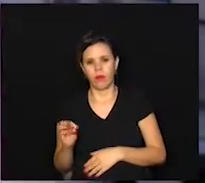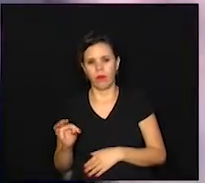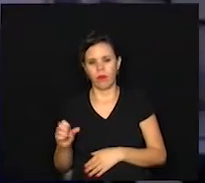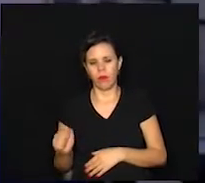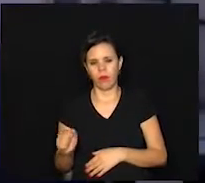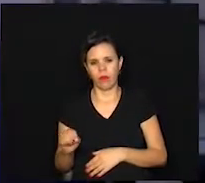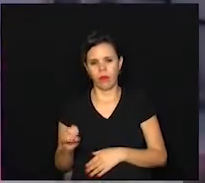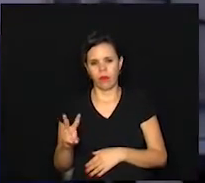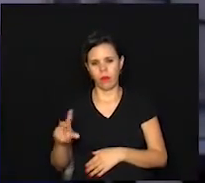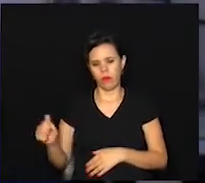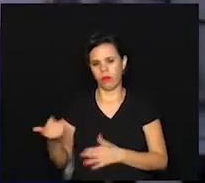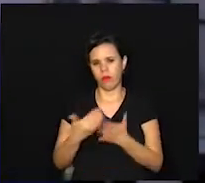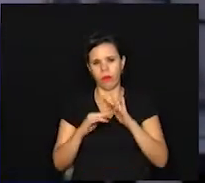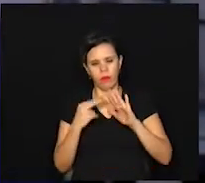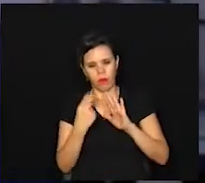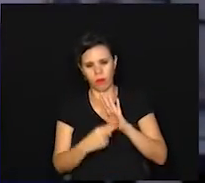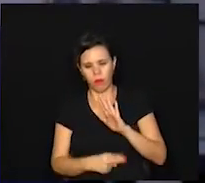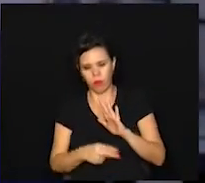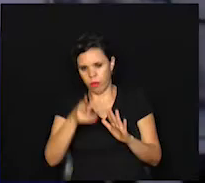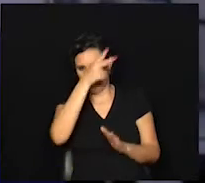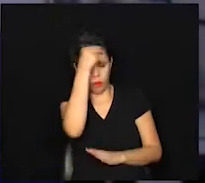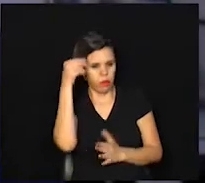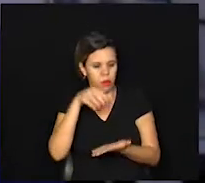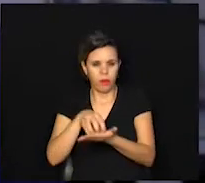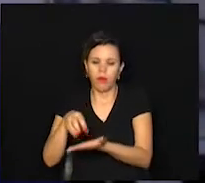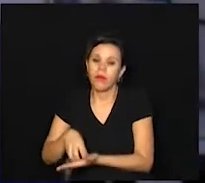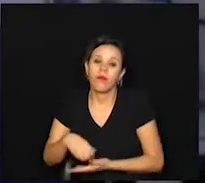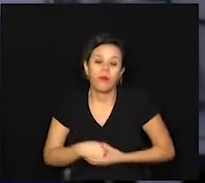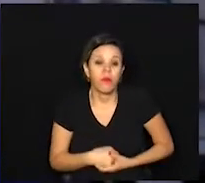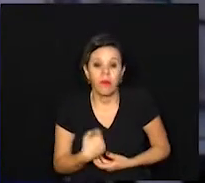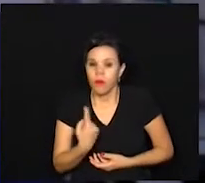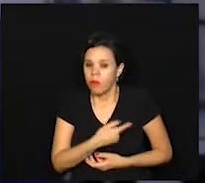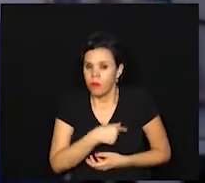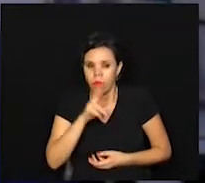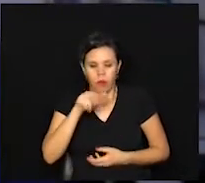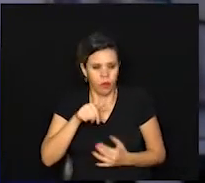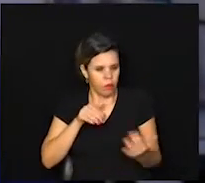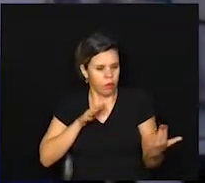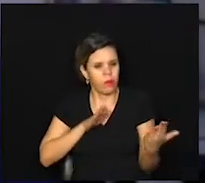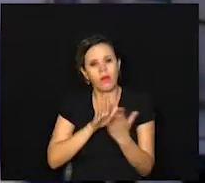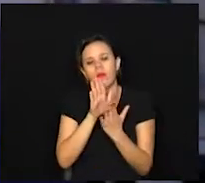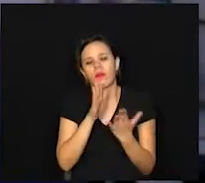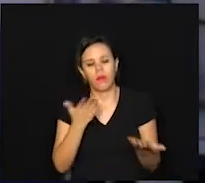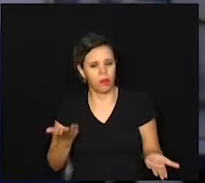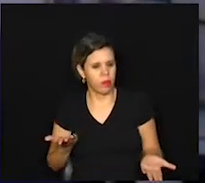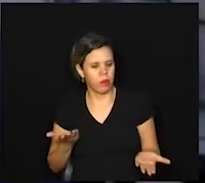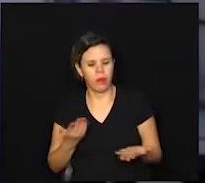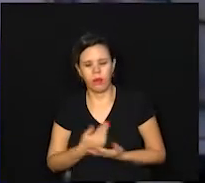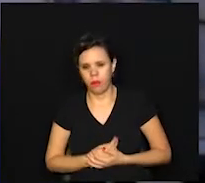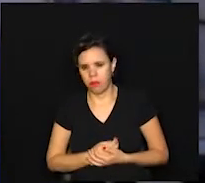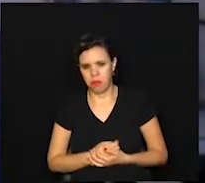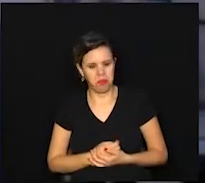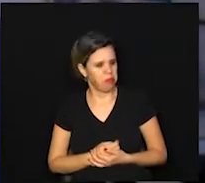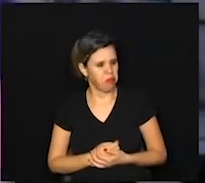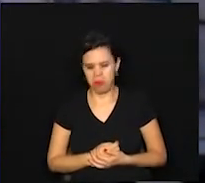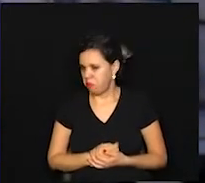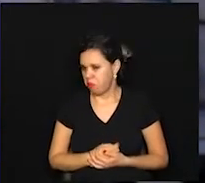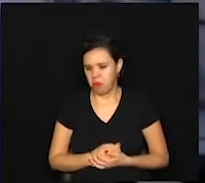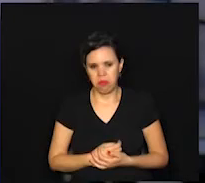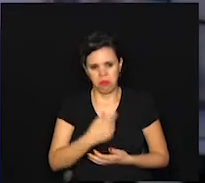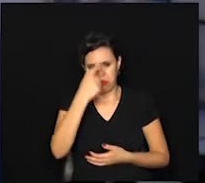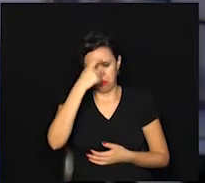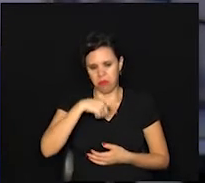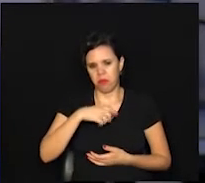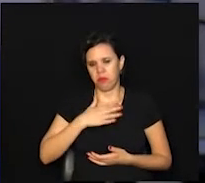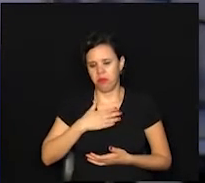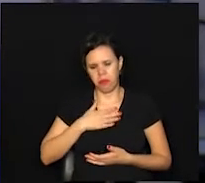contar as escolas e monumentos públicos, etc. Então, nós nunca enfrentamos isso de frente. No